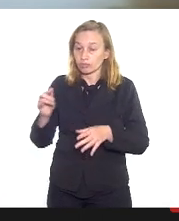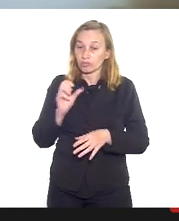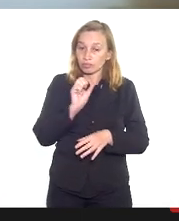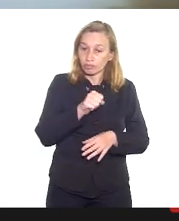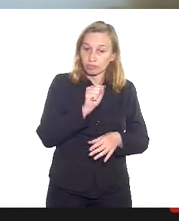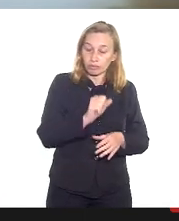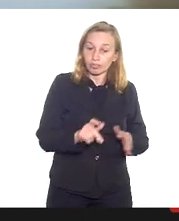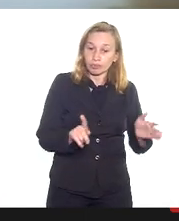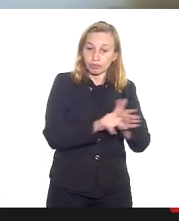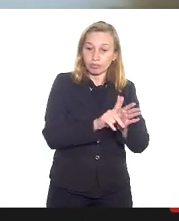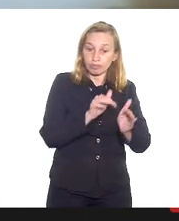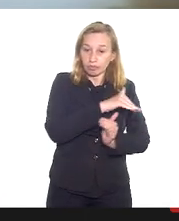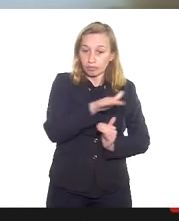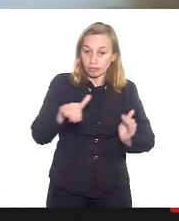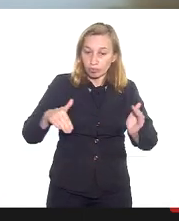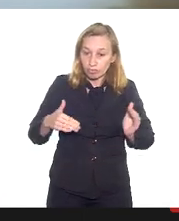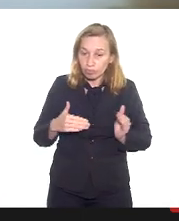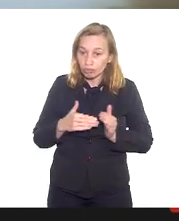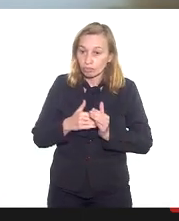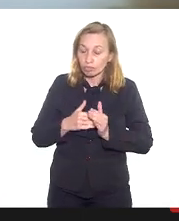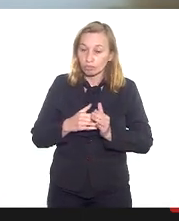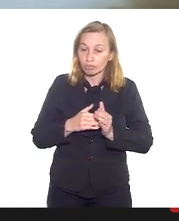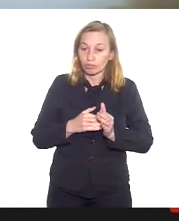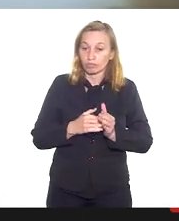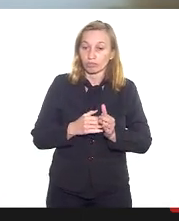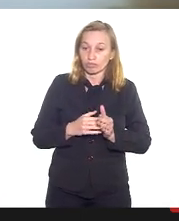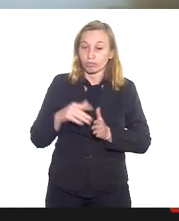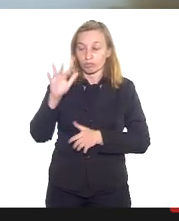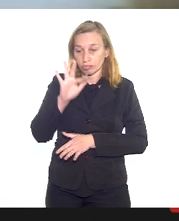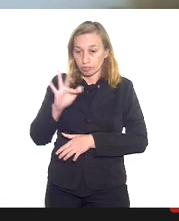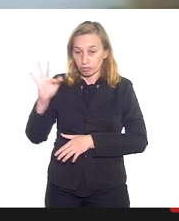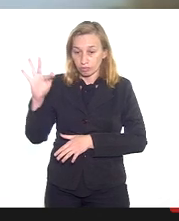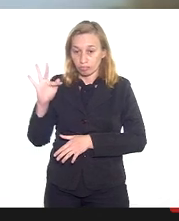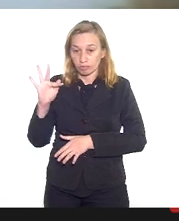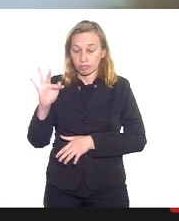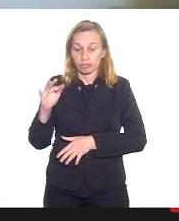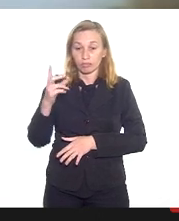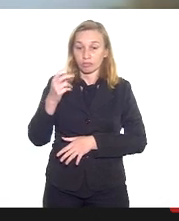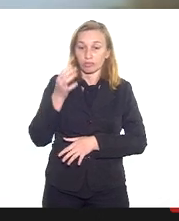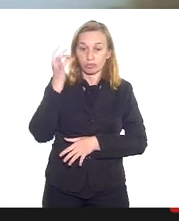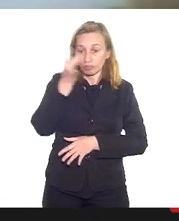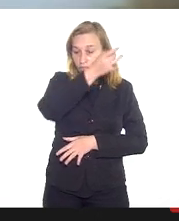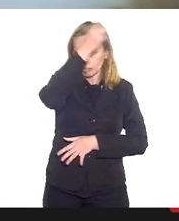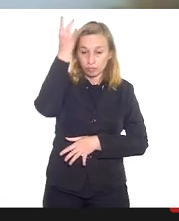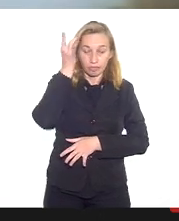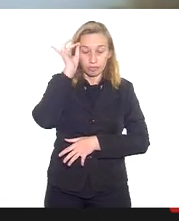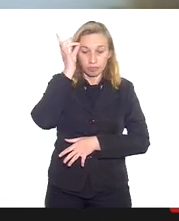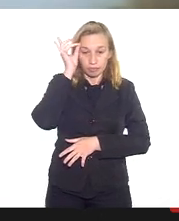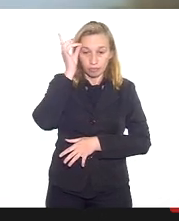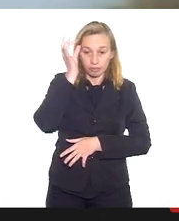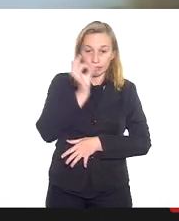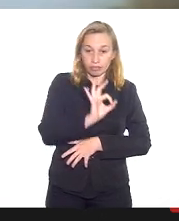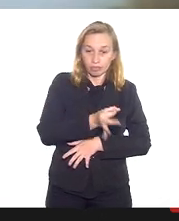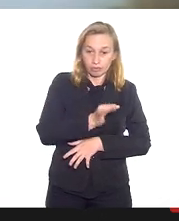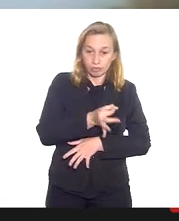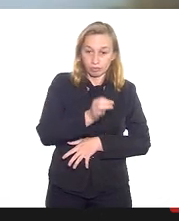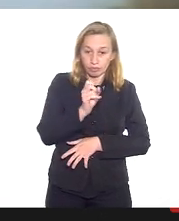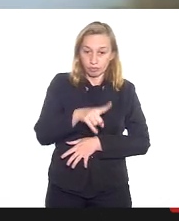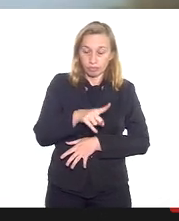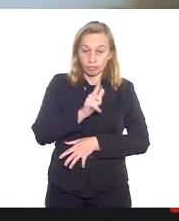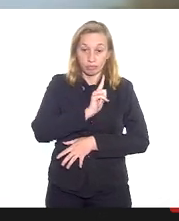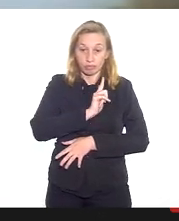a todas as unidades federativas. O Espírito Santo é único e exclusivamente o